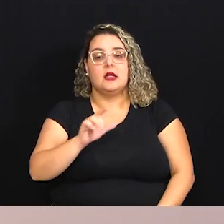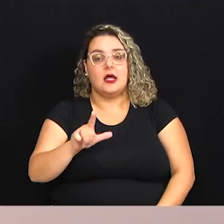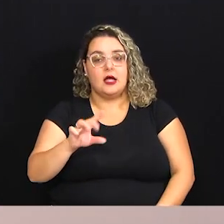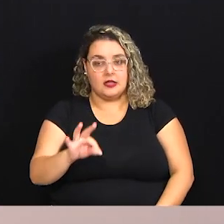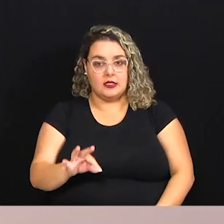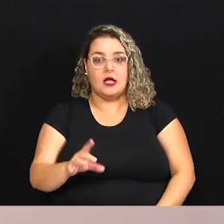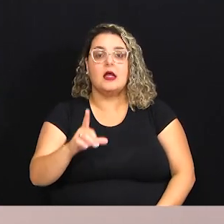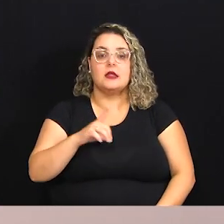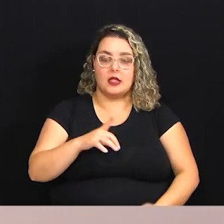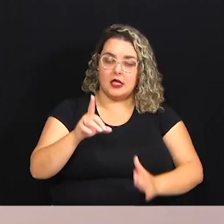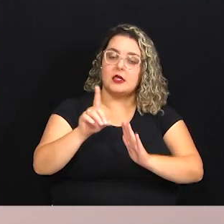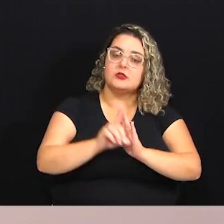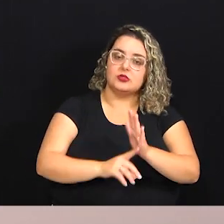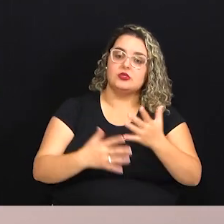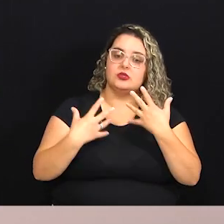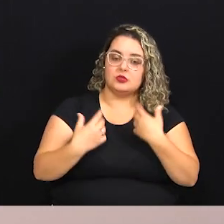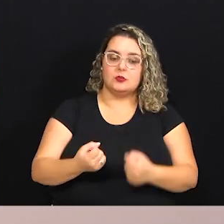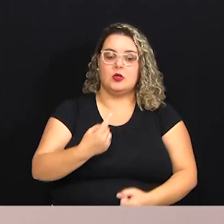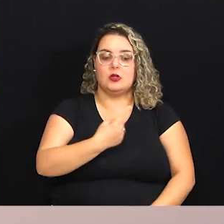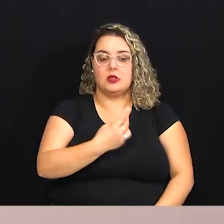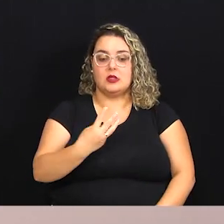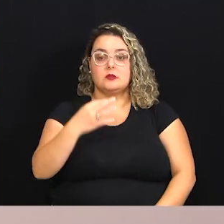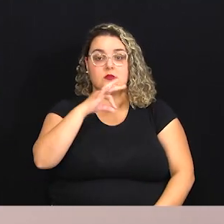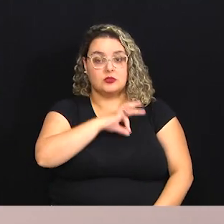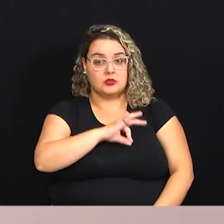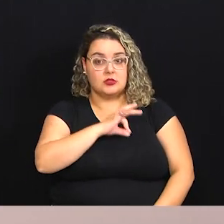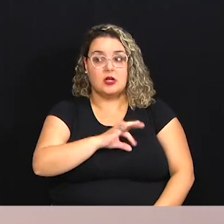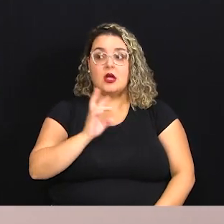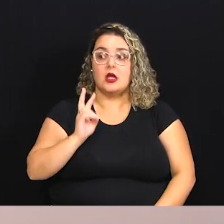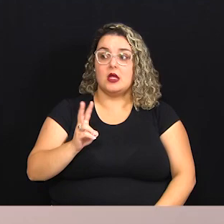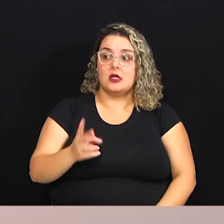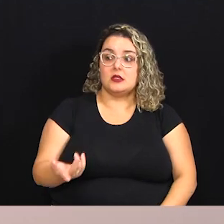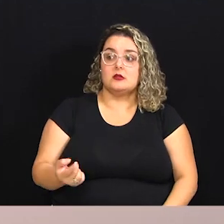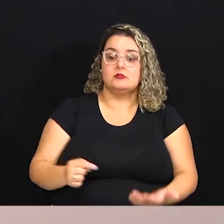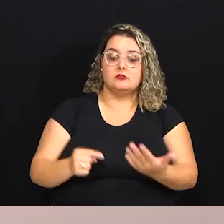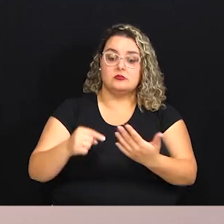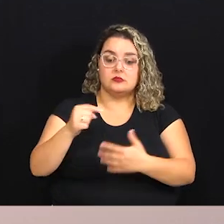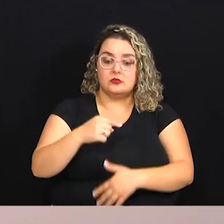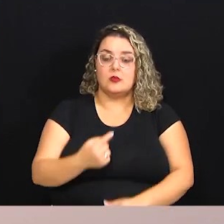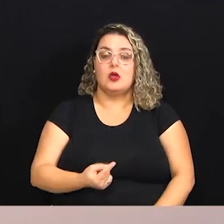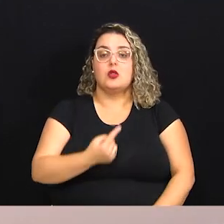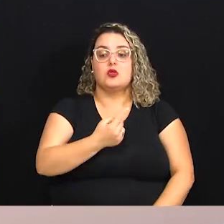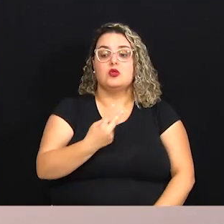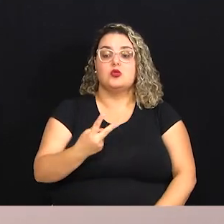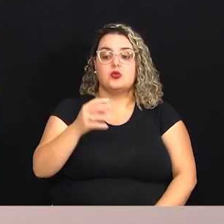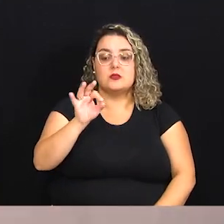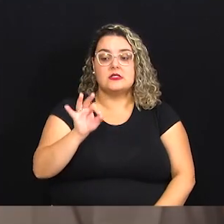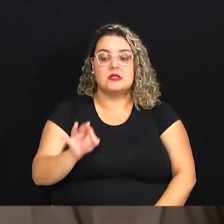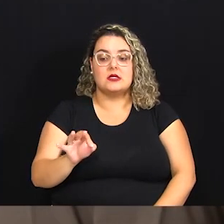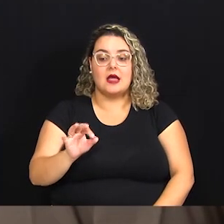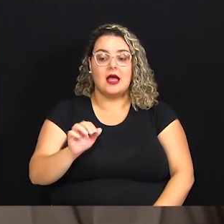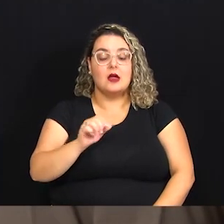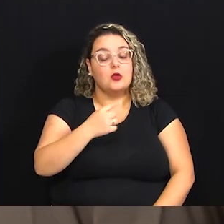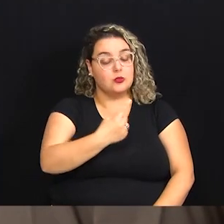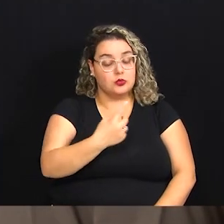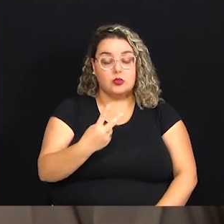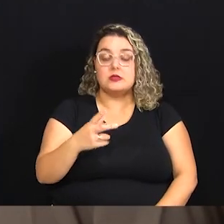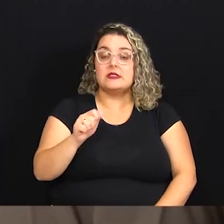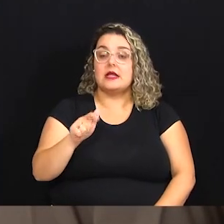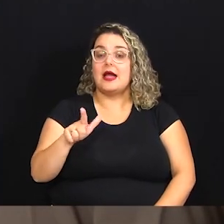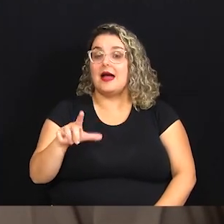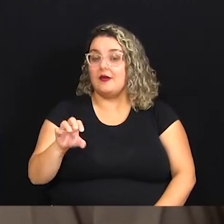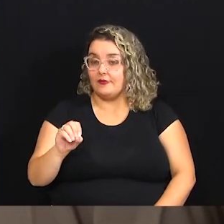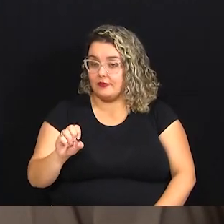CLT tem direito a receber o 13º. O 13º é sempre 1/12 de tudo aquilo que ele